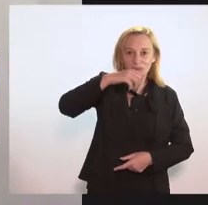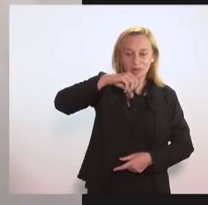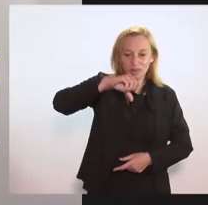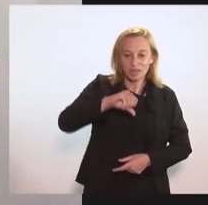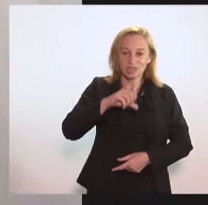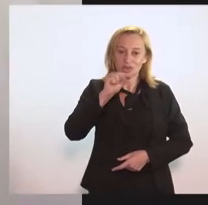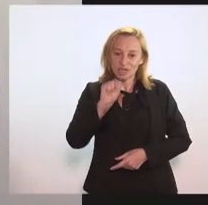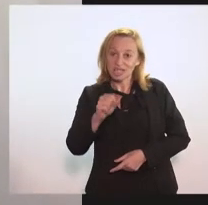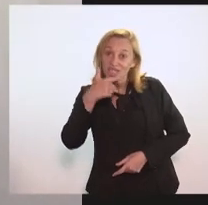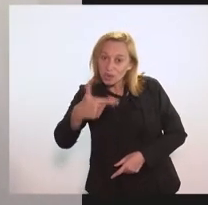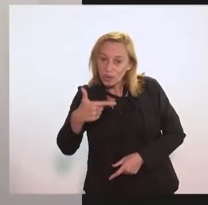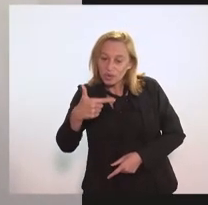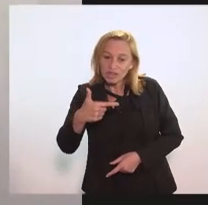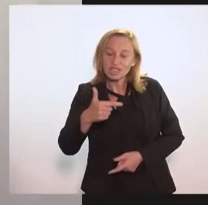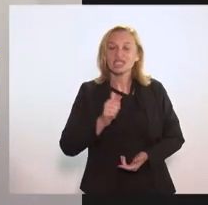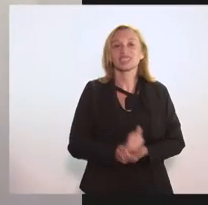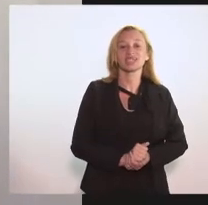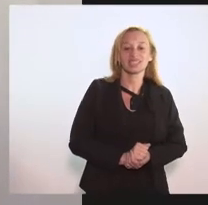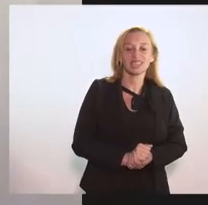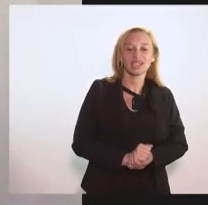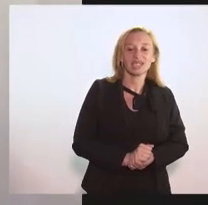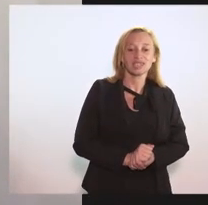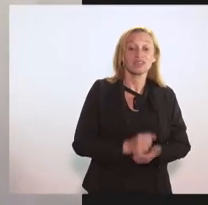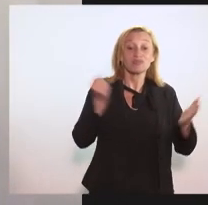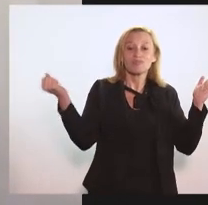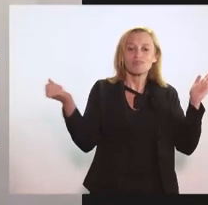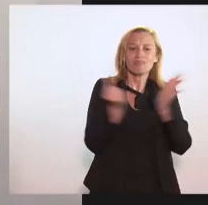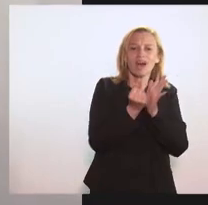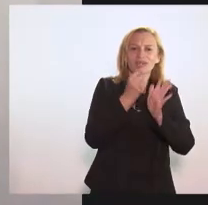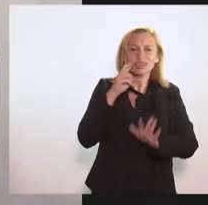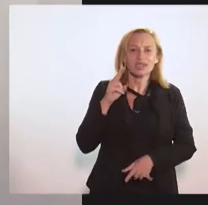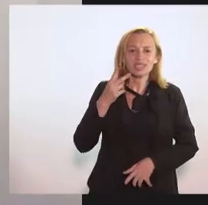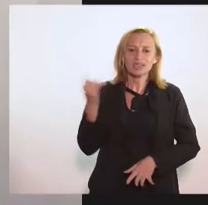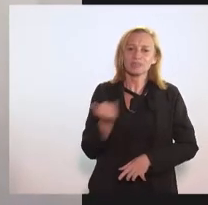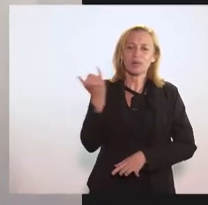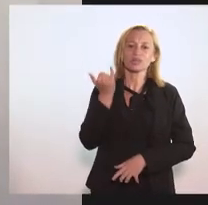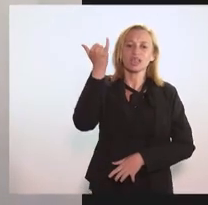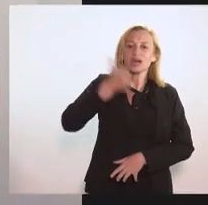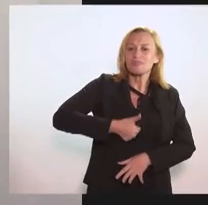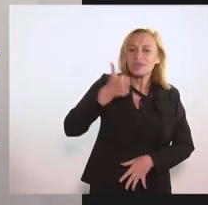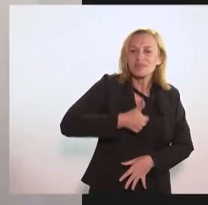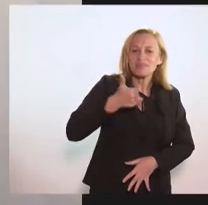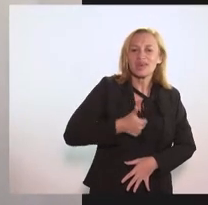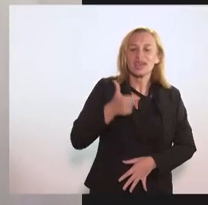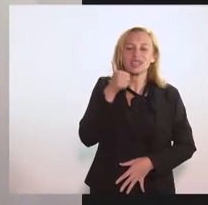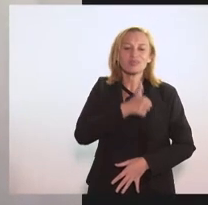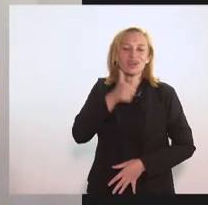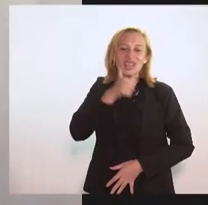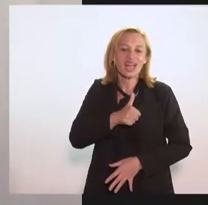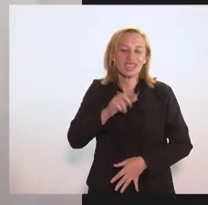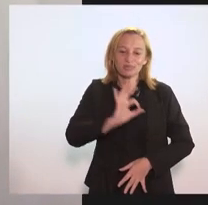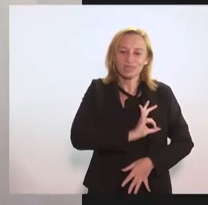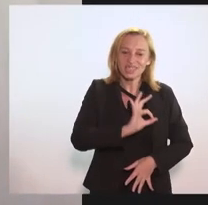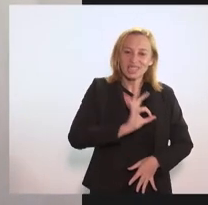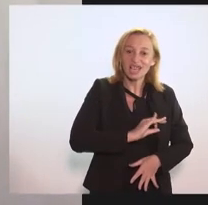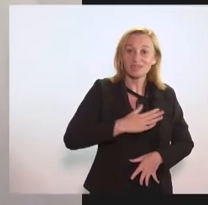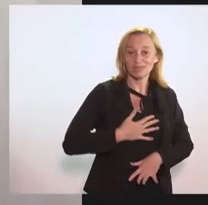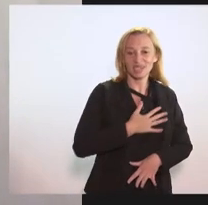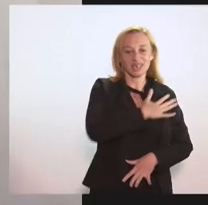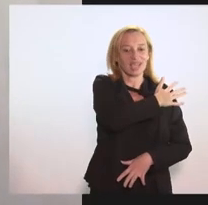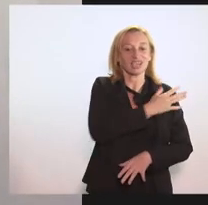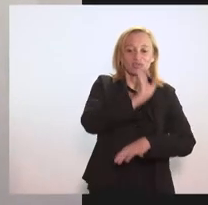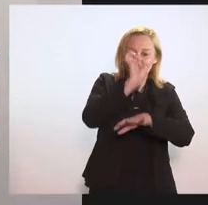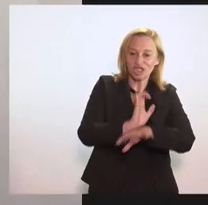1982 foi o marco o ingresso das primeiras mulheres policiais militares